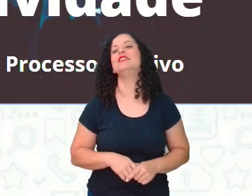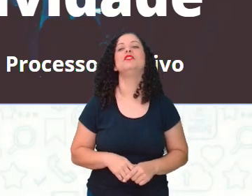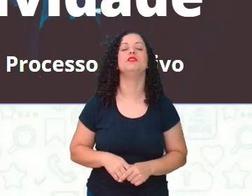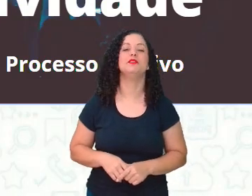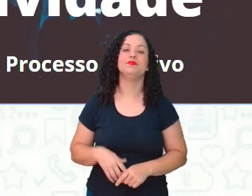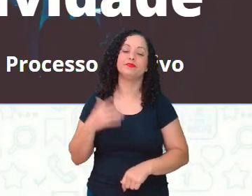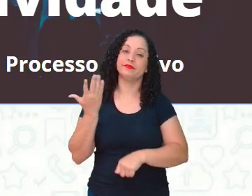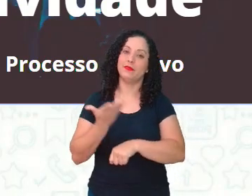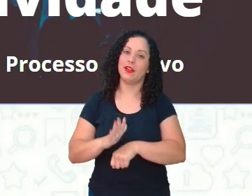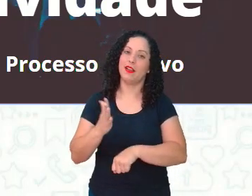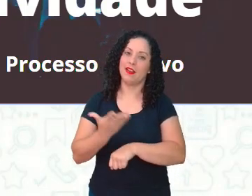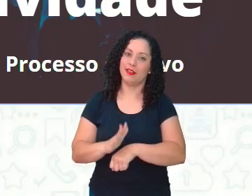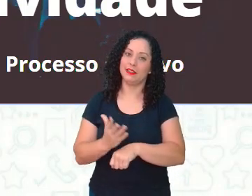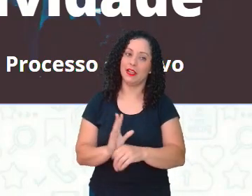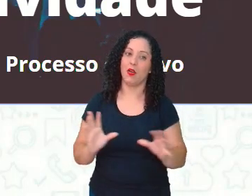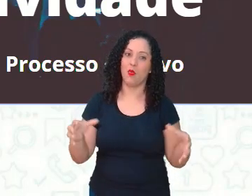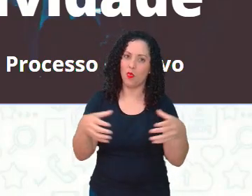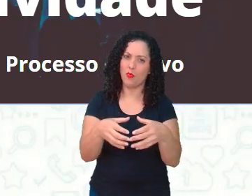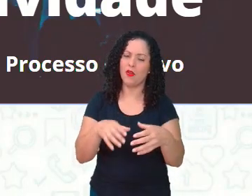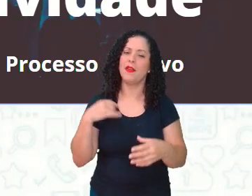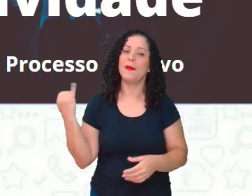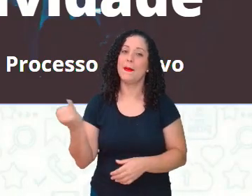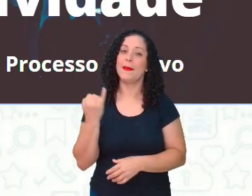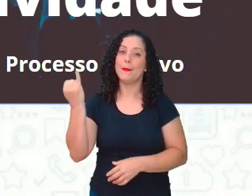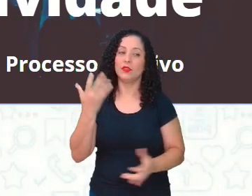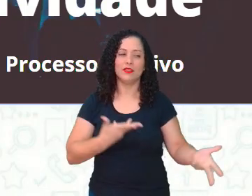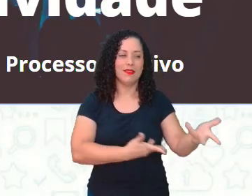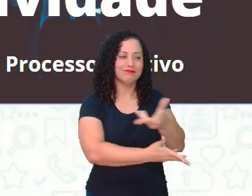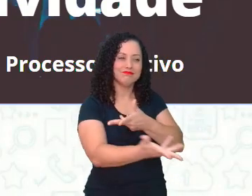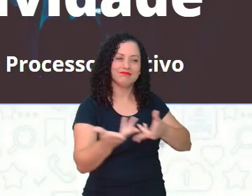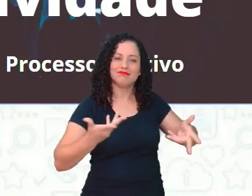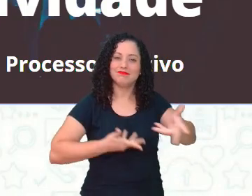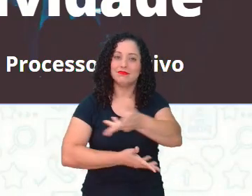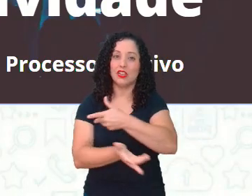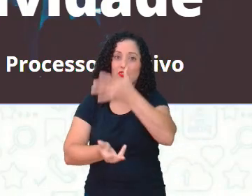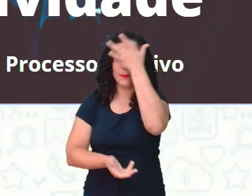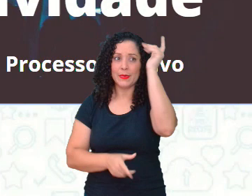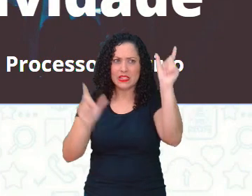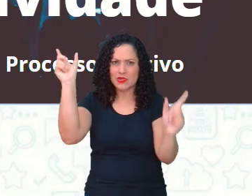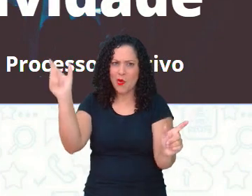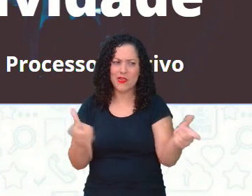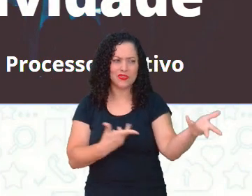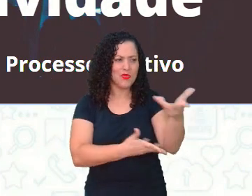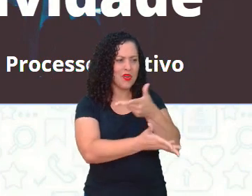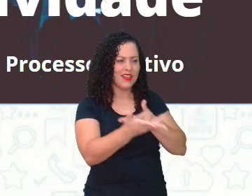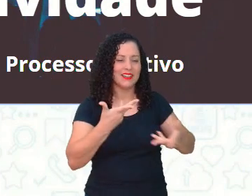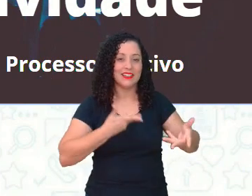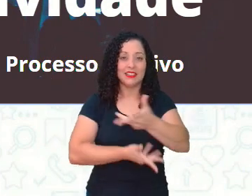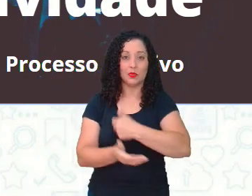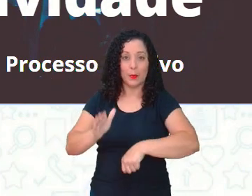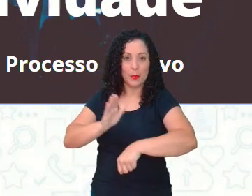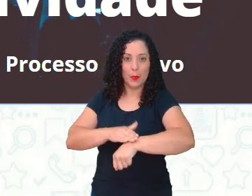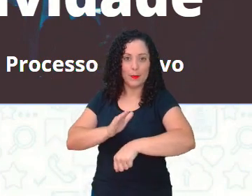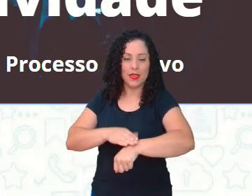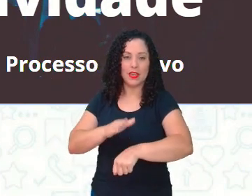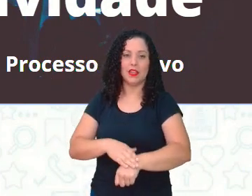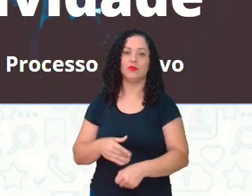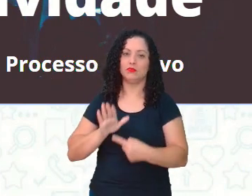instrumental, principalmente de grupo, é muito importante para o entrosamento do grupo, para que na hora né? Principalmente quando